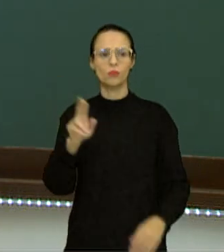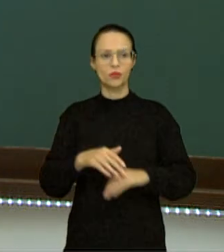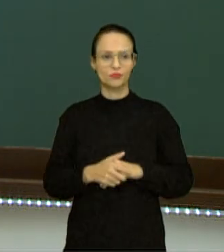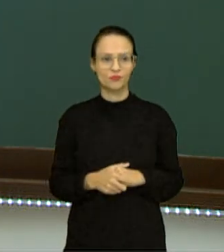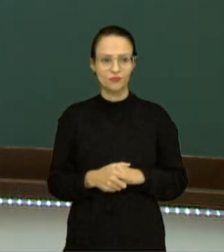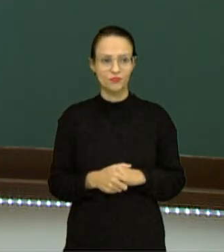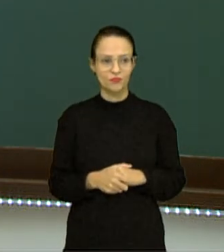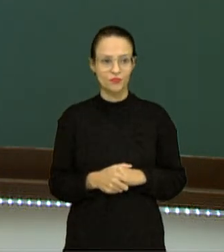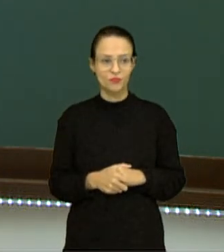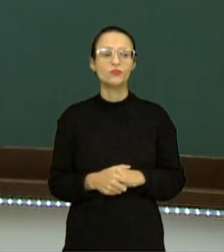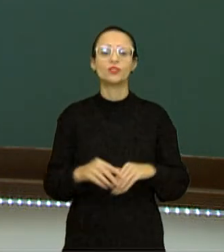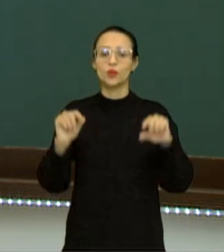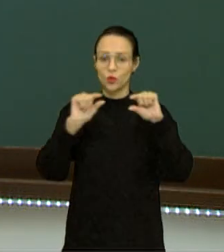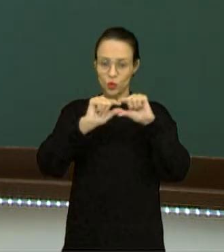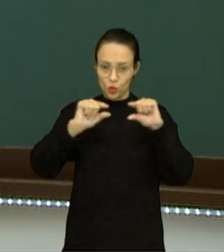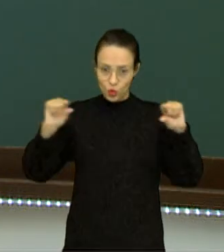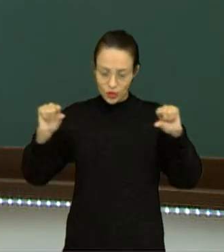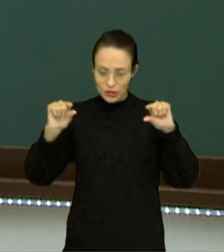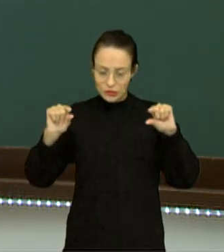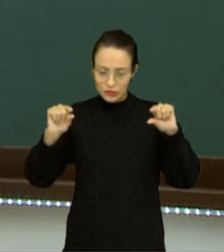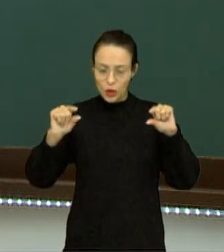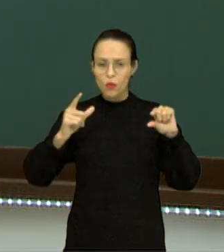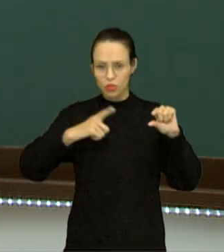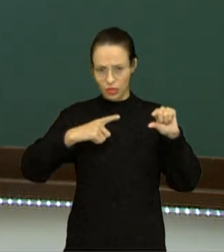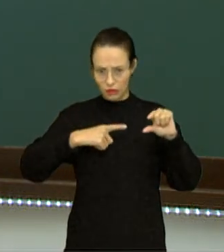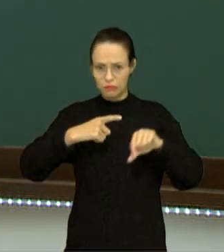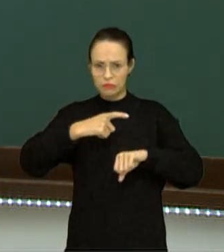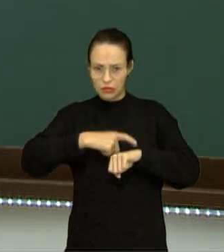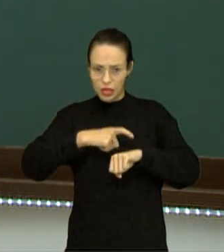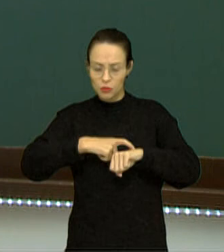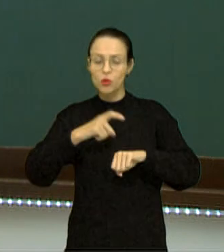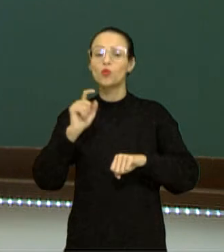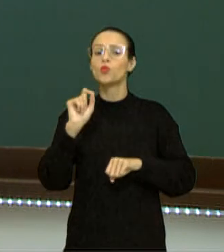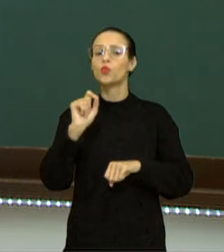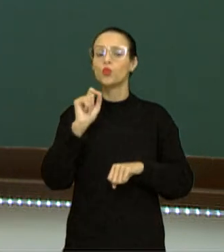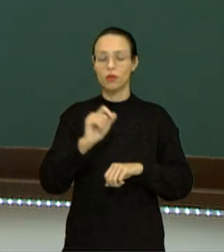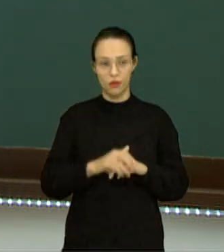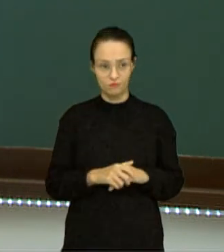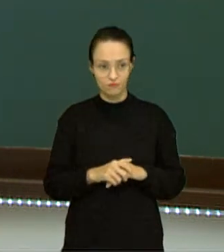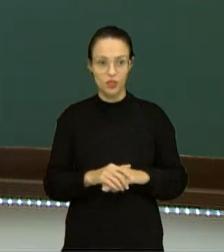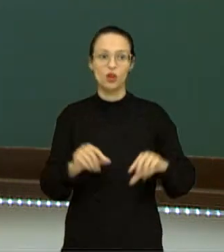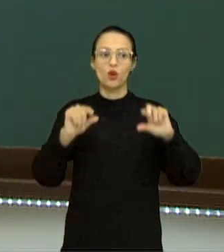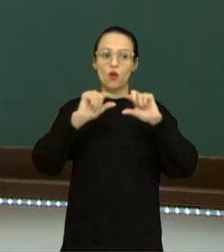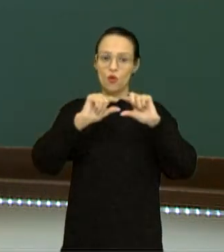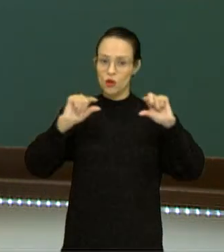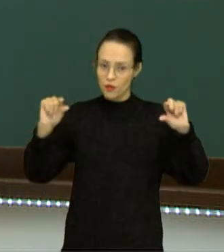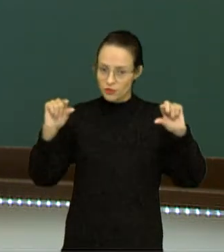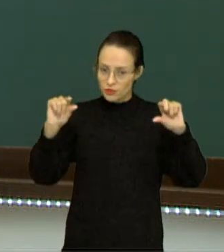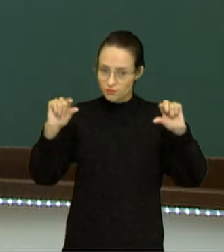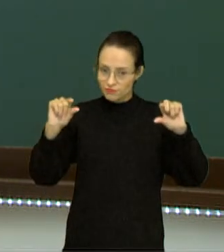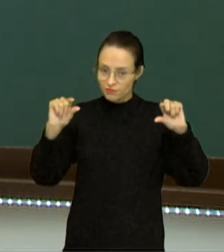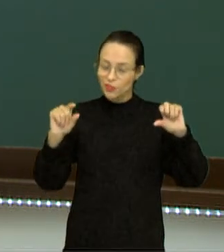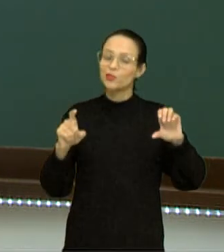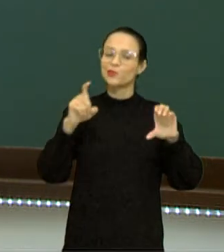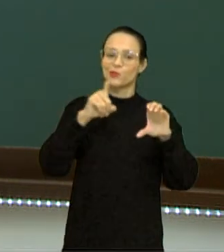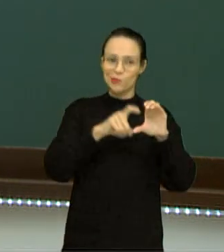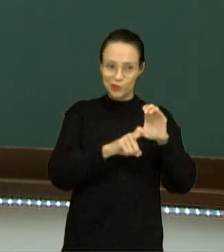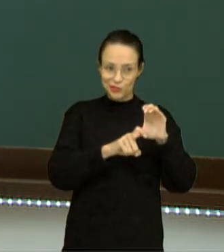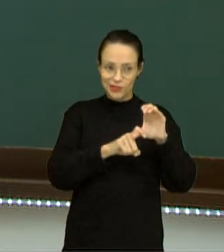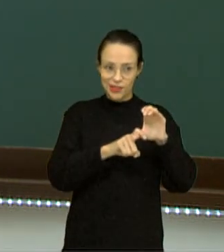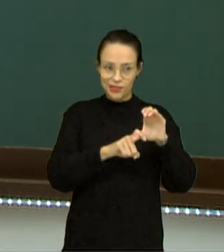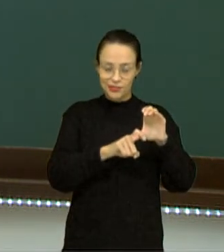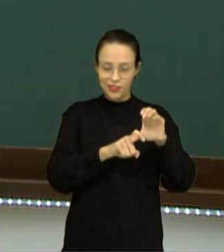são orações que passam uma circunstância de tempo, nós classificamos como orações